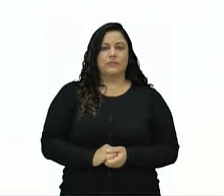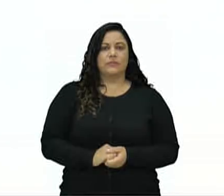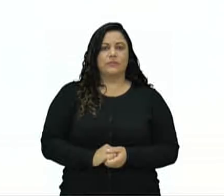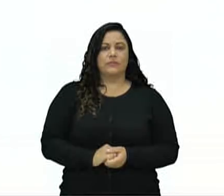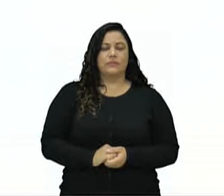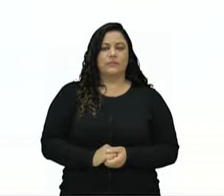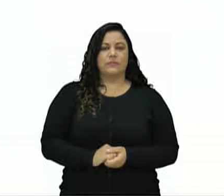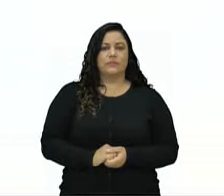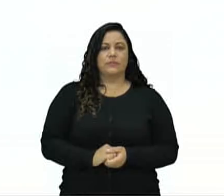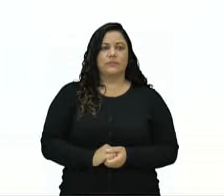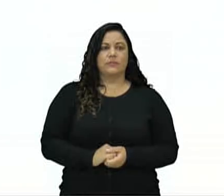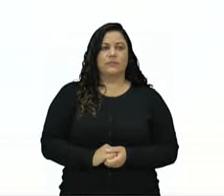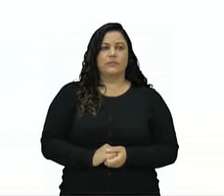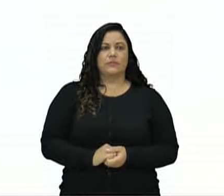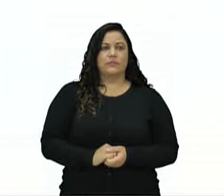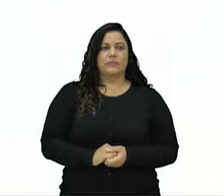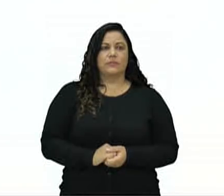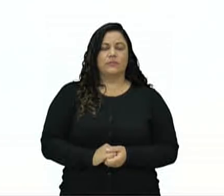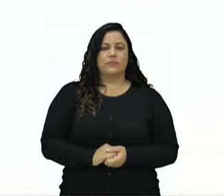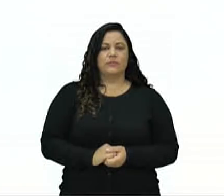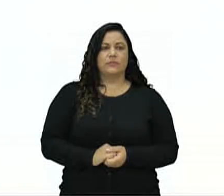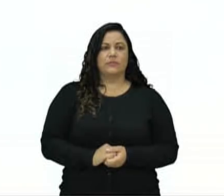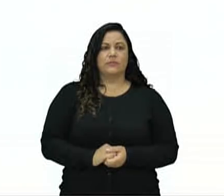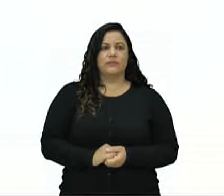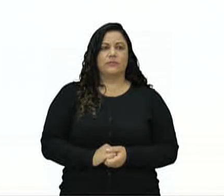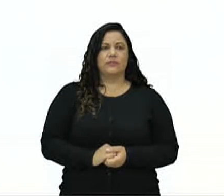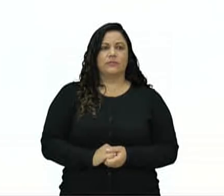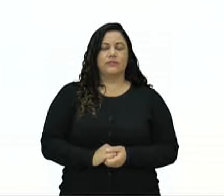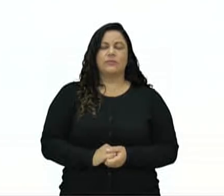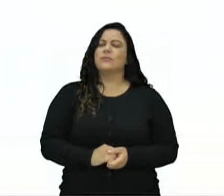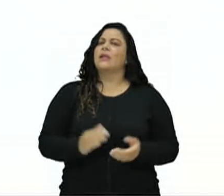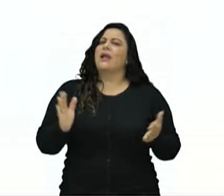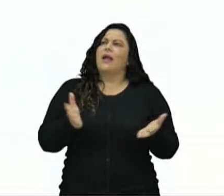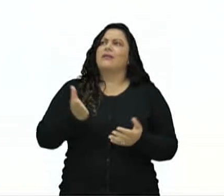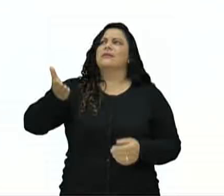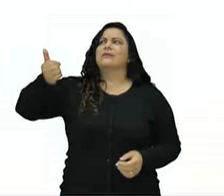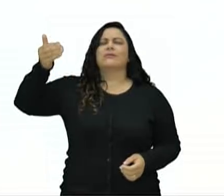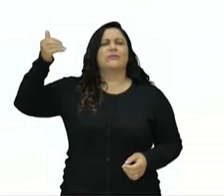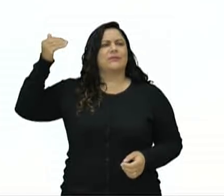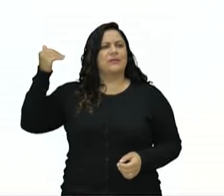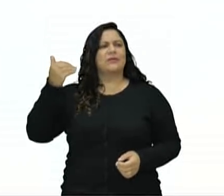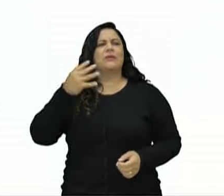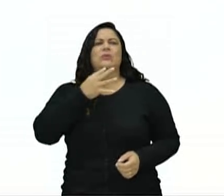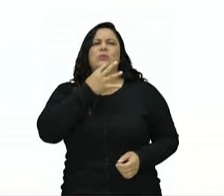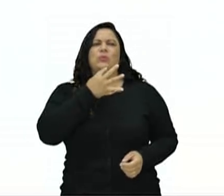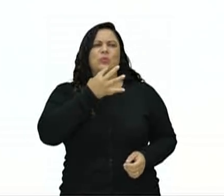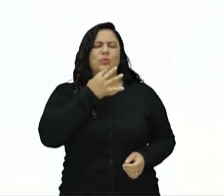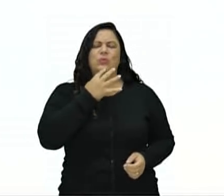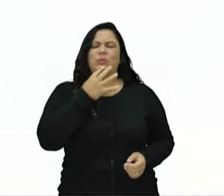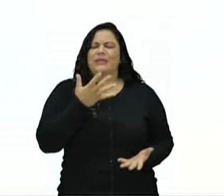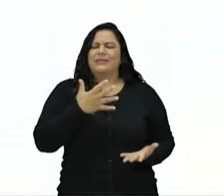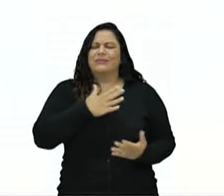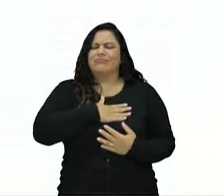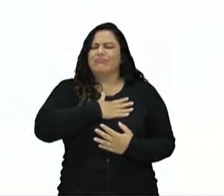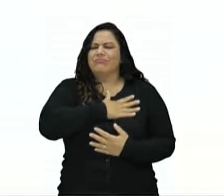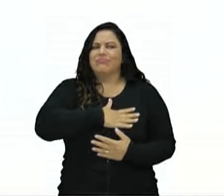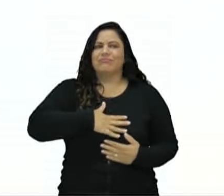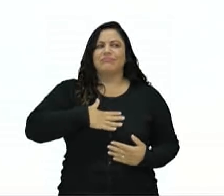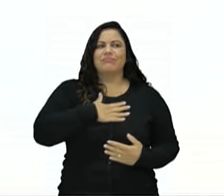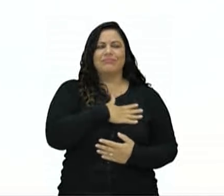Meu nome é Linalba. Desde que me entendo por gente, tenho fascínio pela leitura e